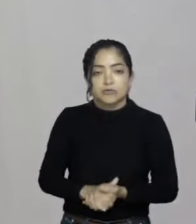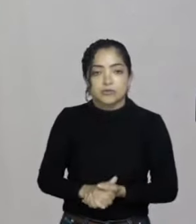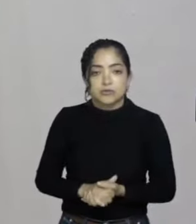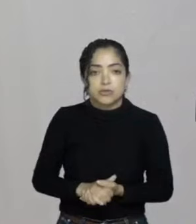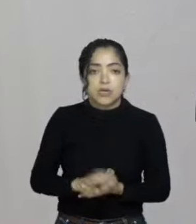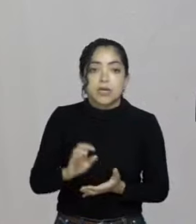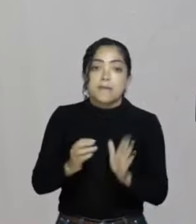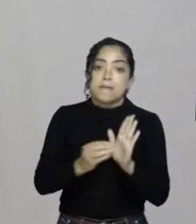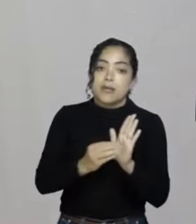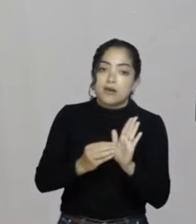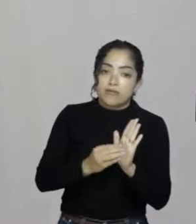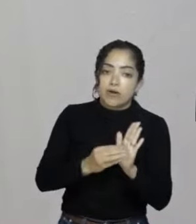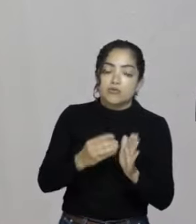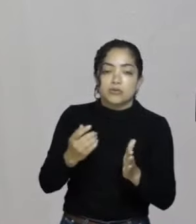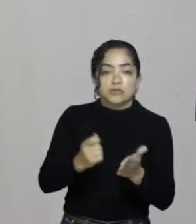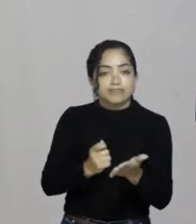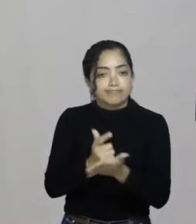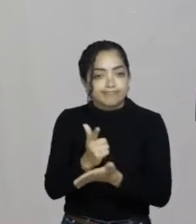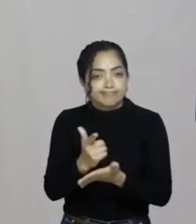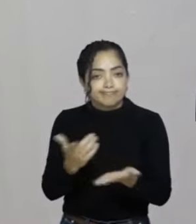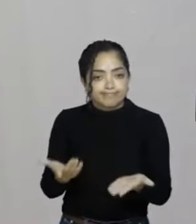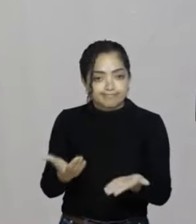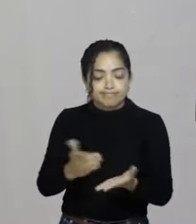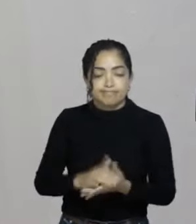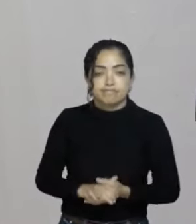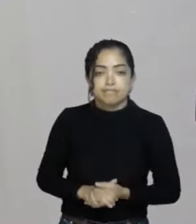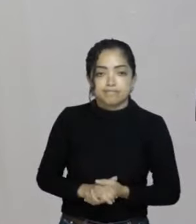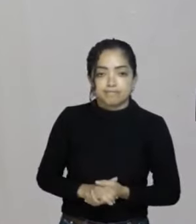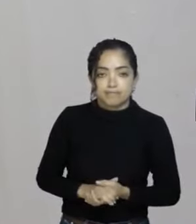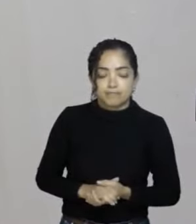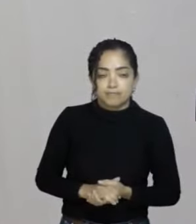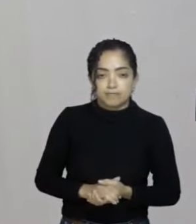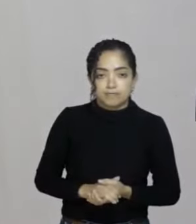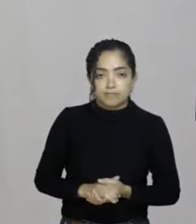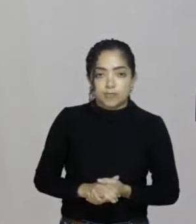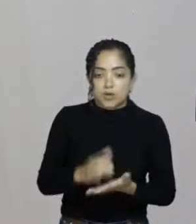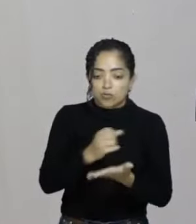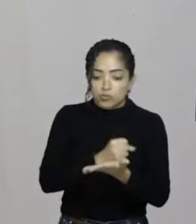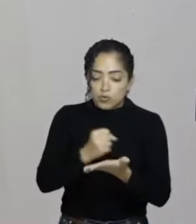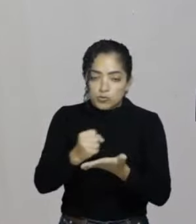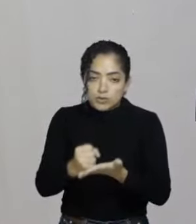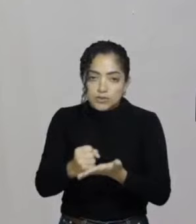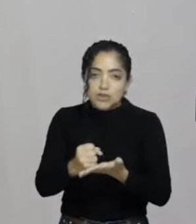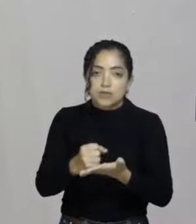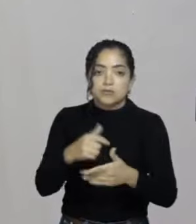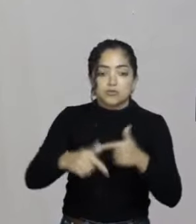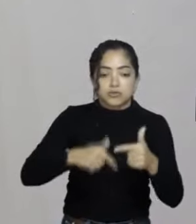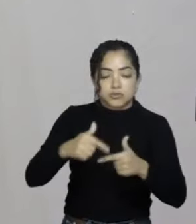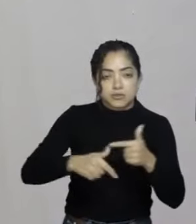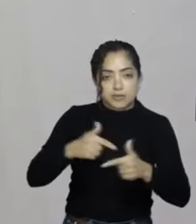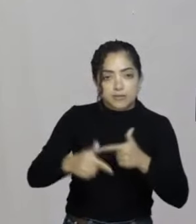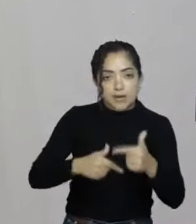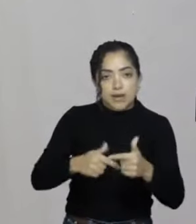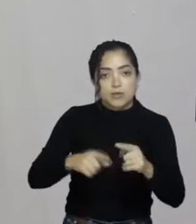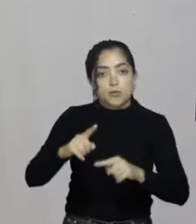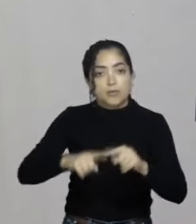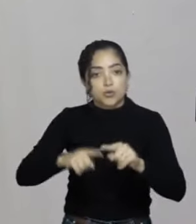de pagamento ficando sem cobertura contratual de serviços e produtos